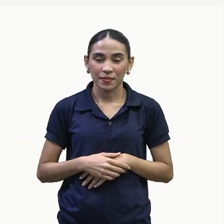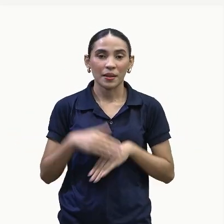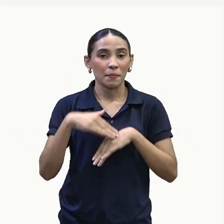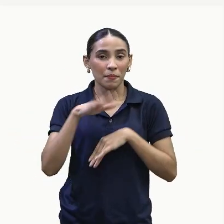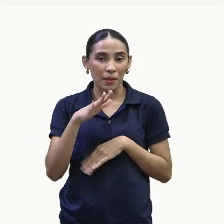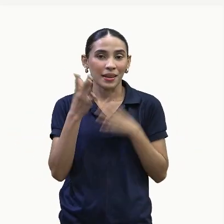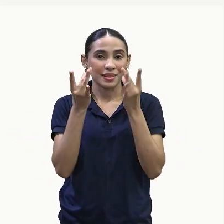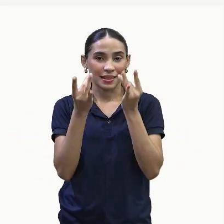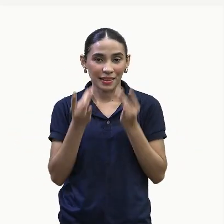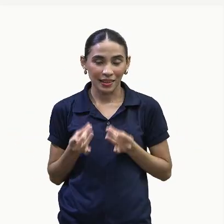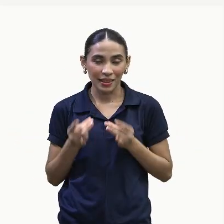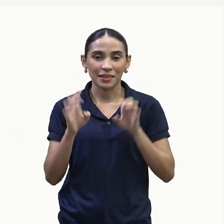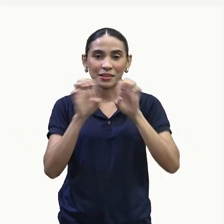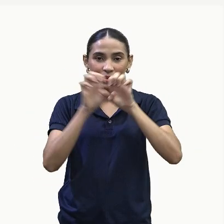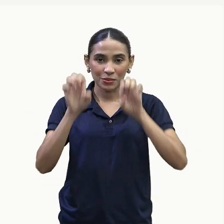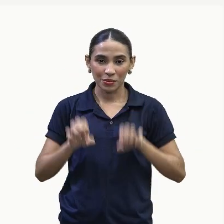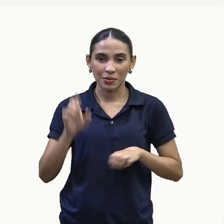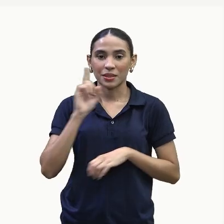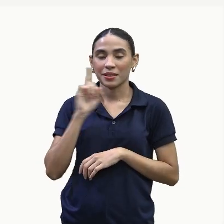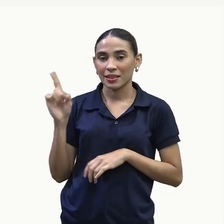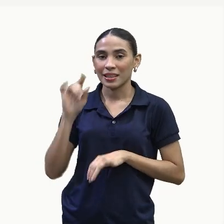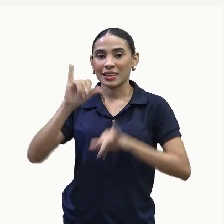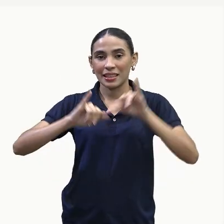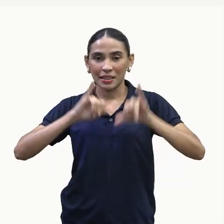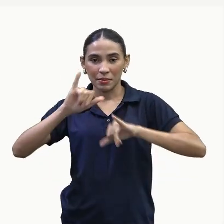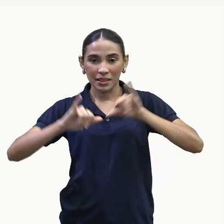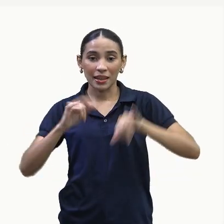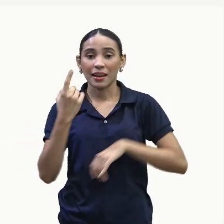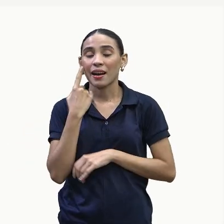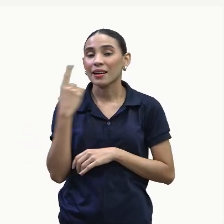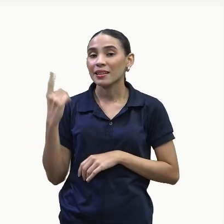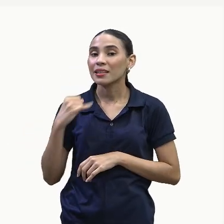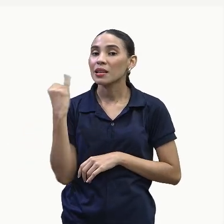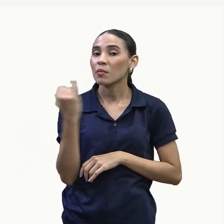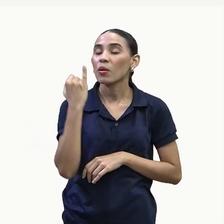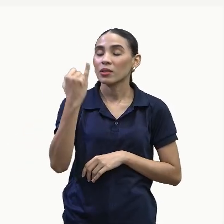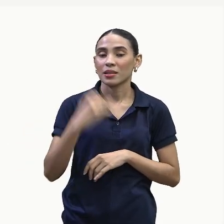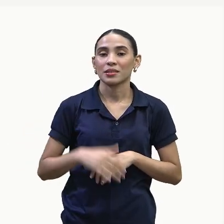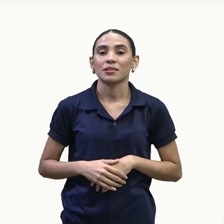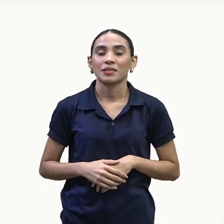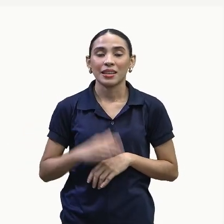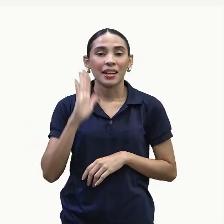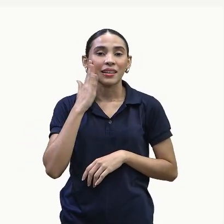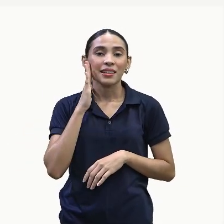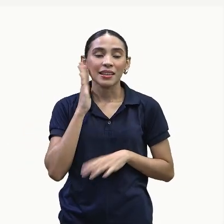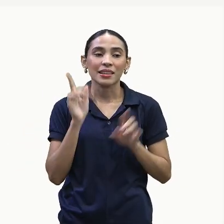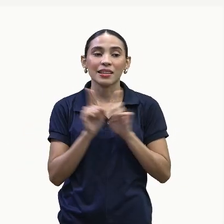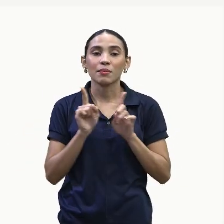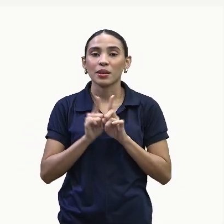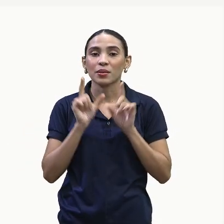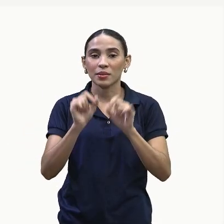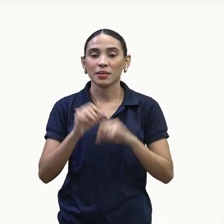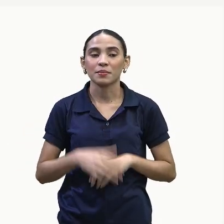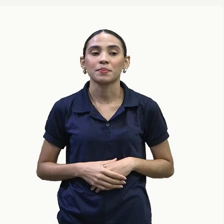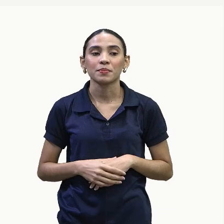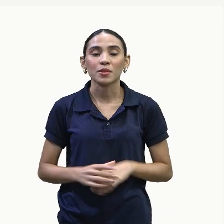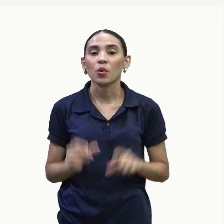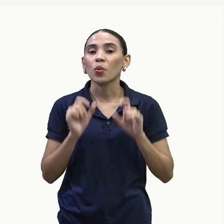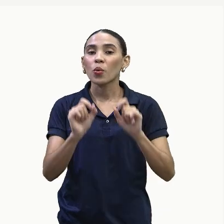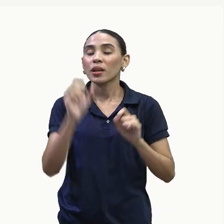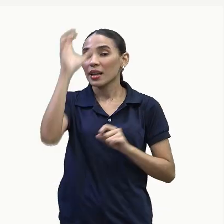mais detalhada essa estrutura química, e aqui é importante nós entendermos, né, o que